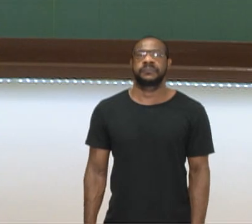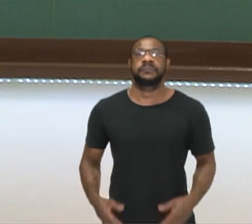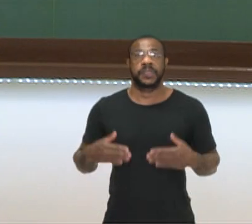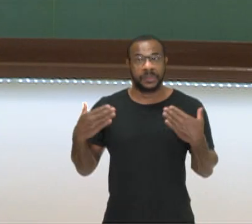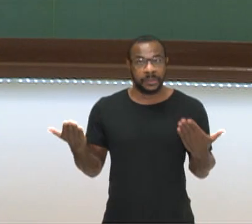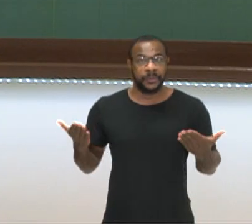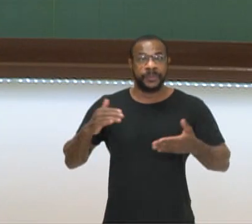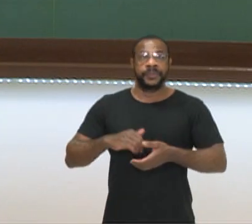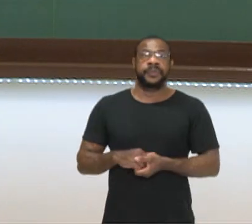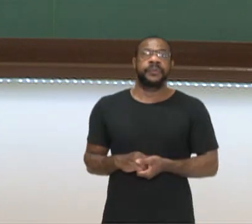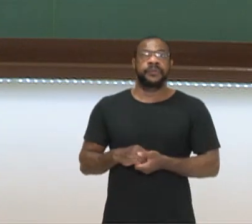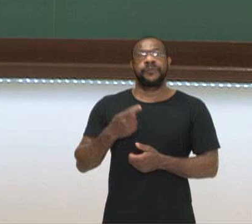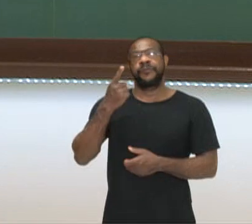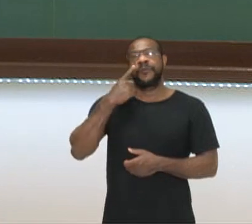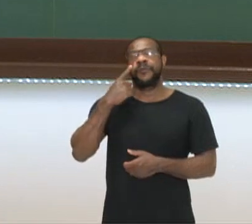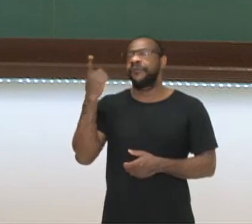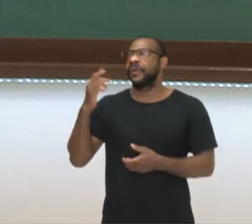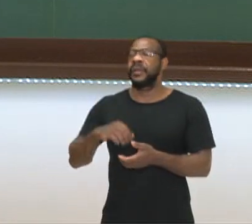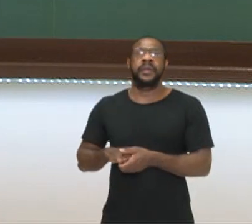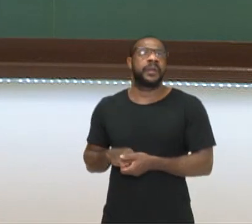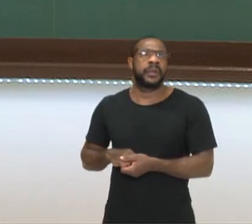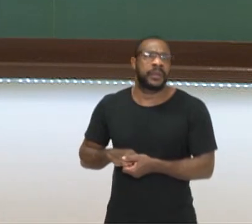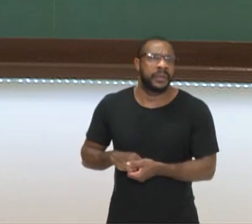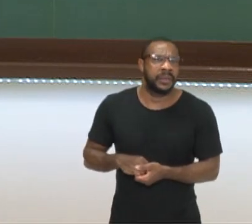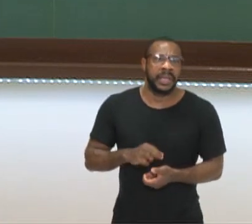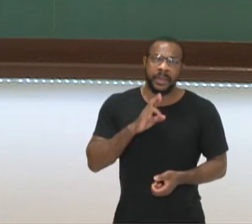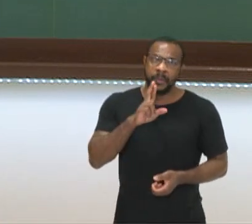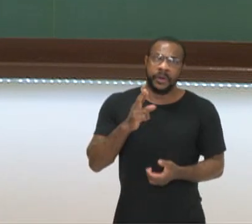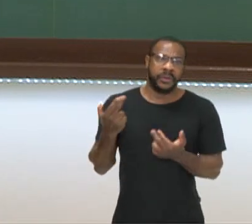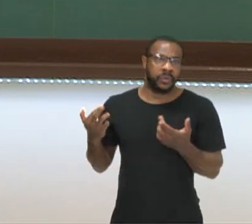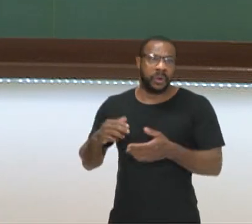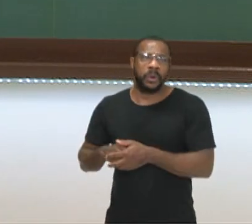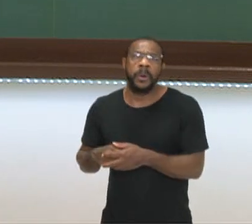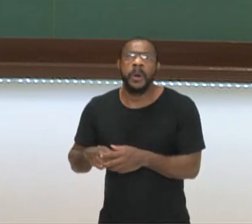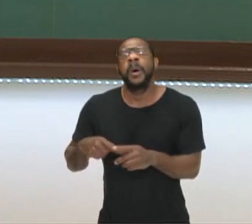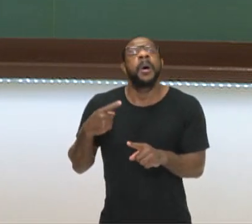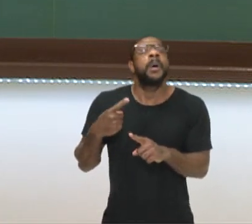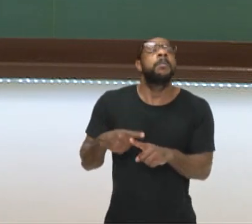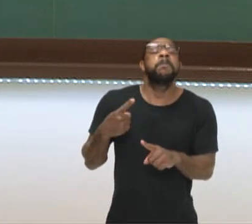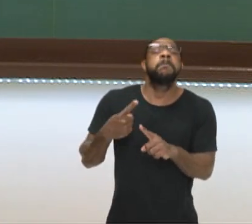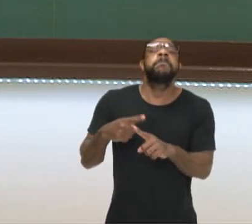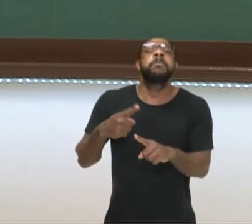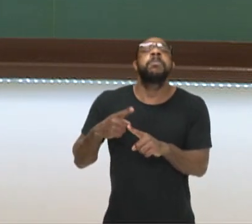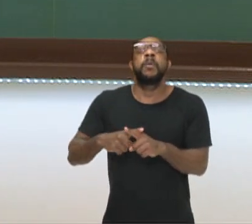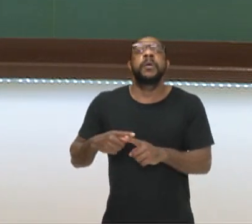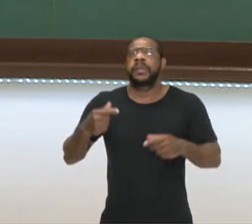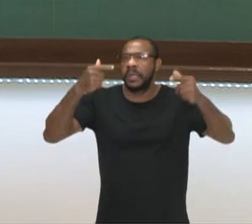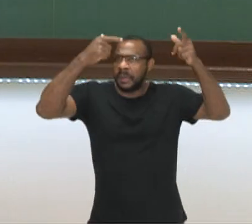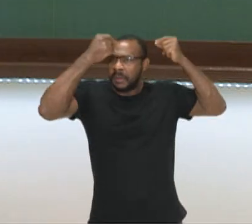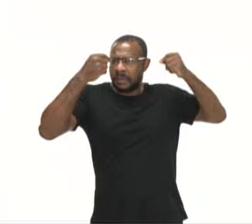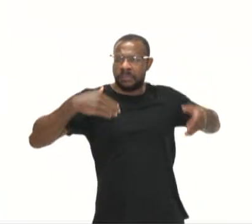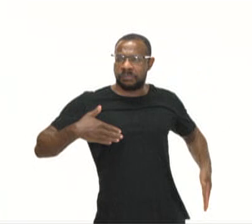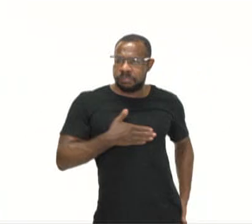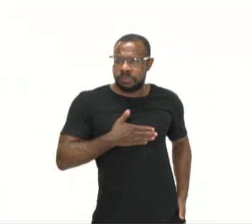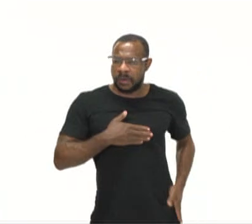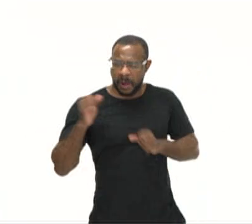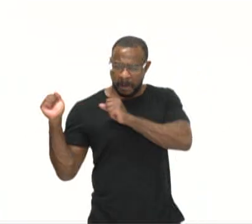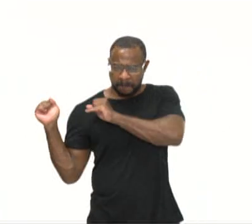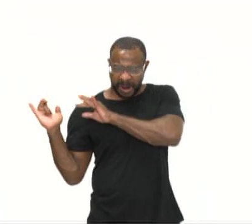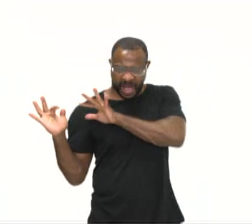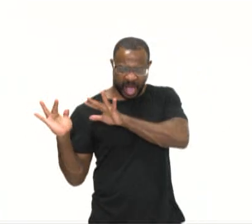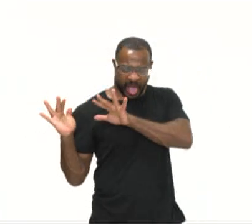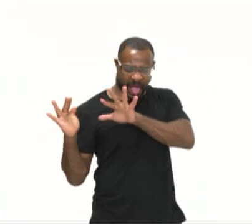Então, pessoal, vamos ver, né, se a resposta que vocês imaginaram está correta, né? Bom,